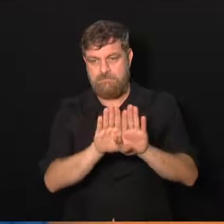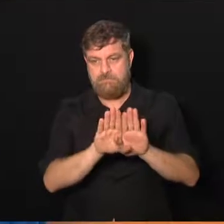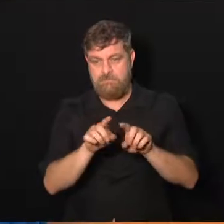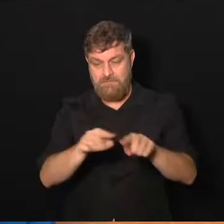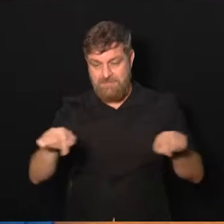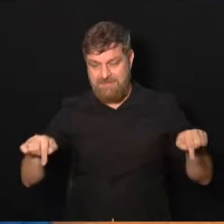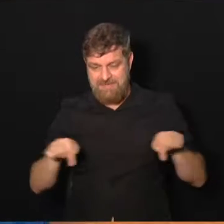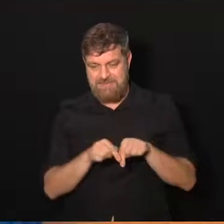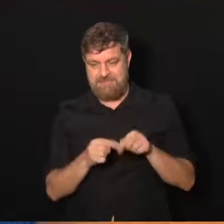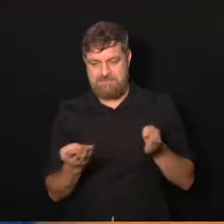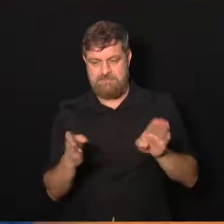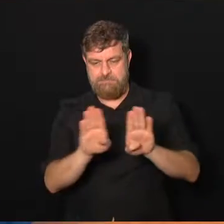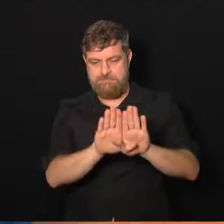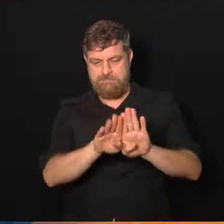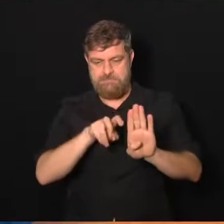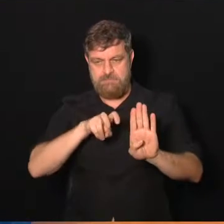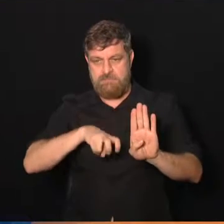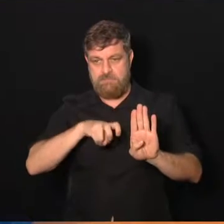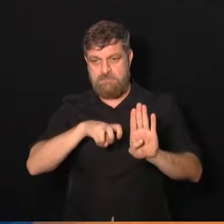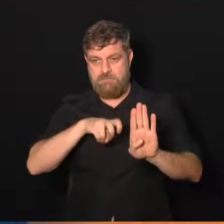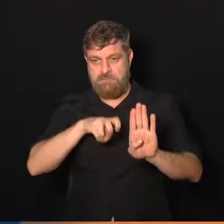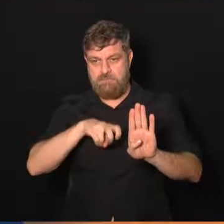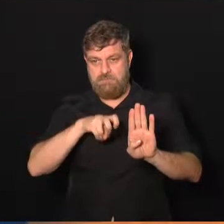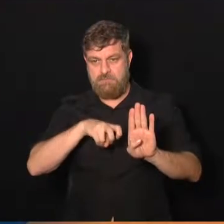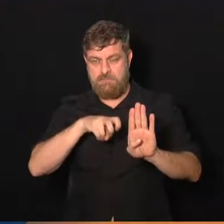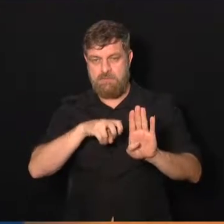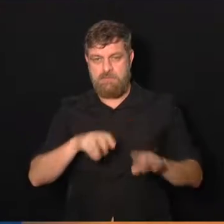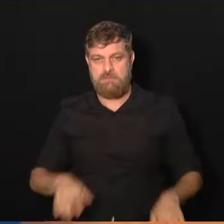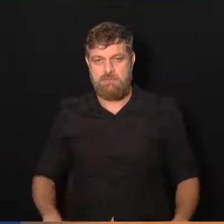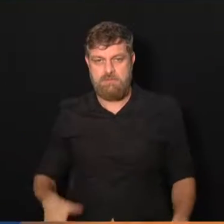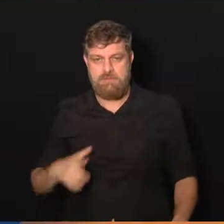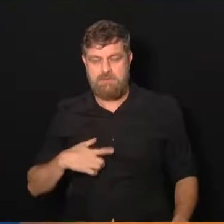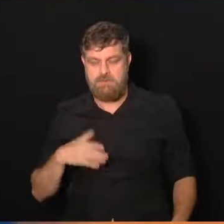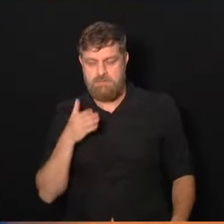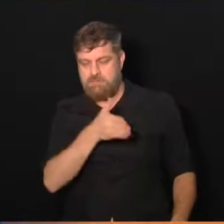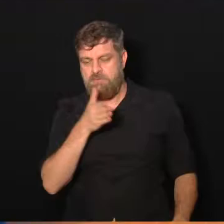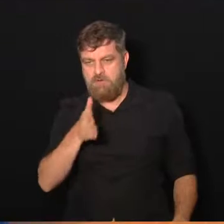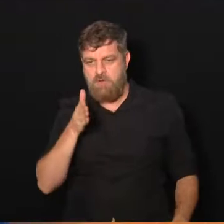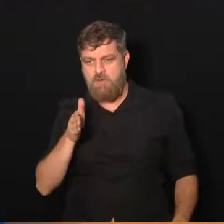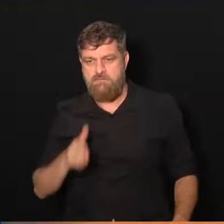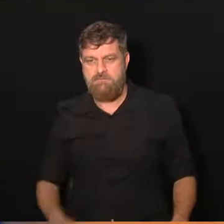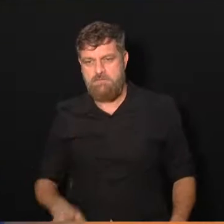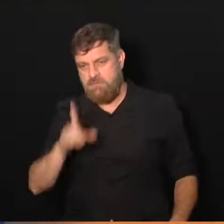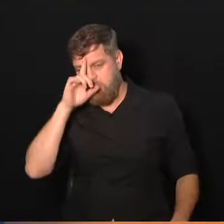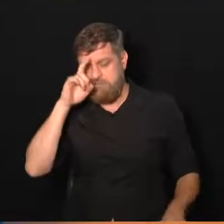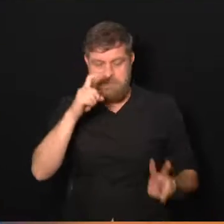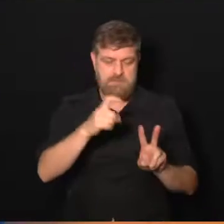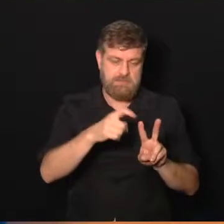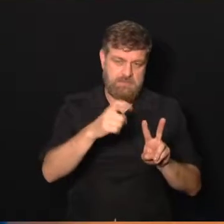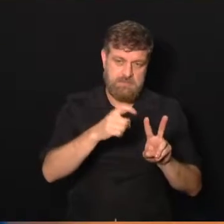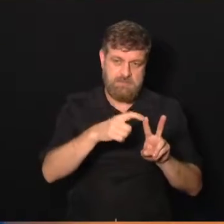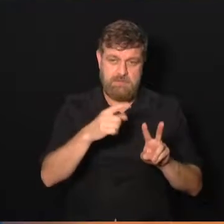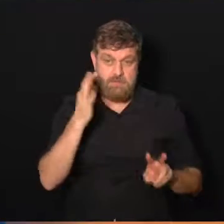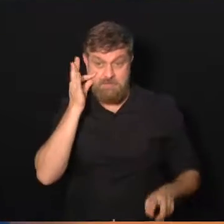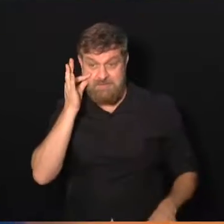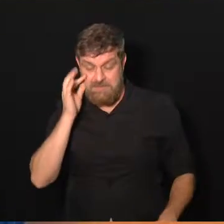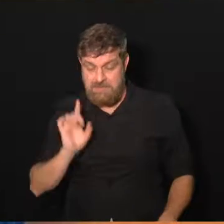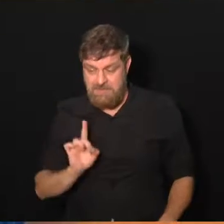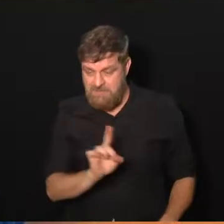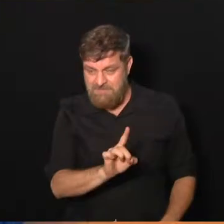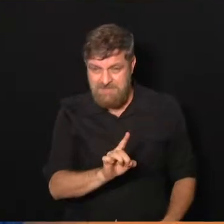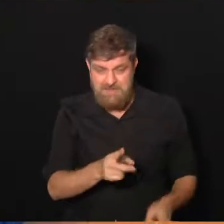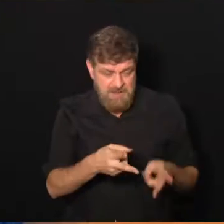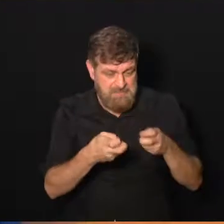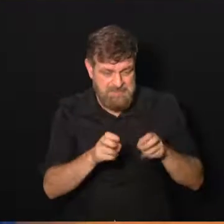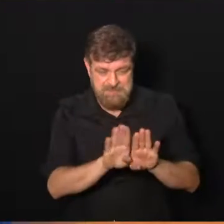sala anterior, tal, né? E eu vou a alguns pet shops de Campinas, eu frequento algumas clínicas, e eu vejo que eles não têm esse